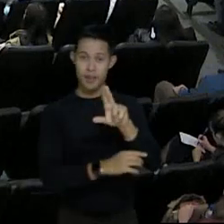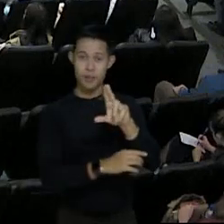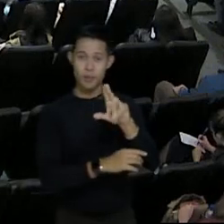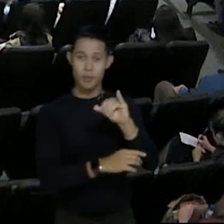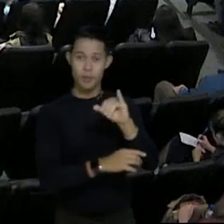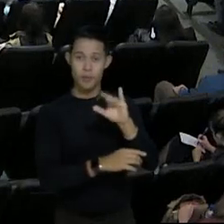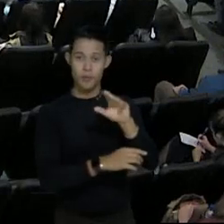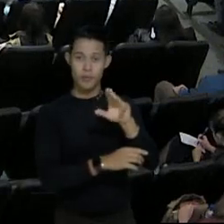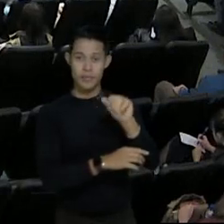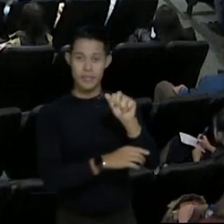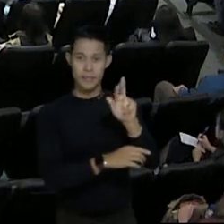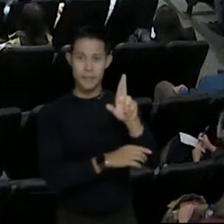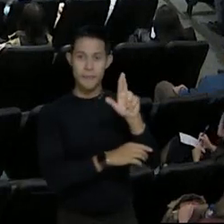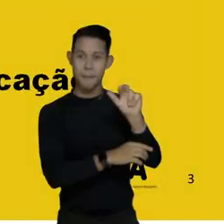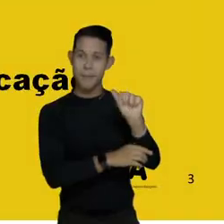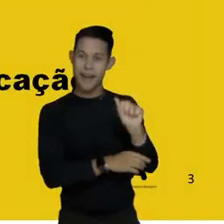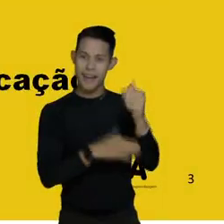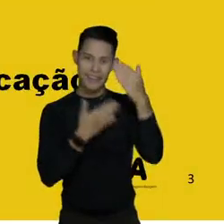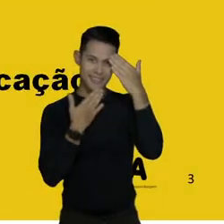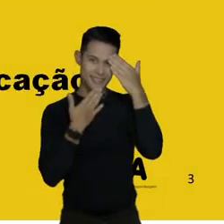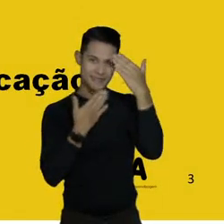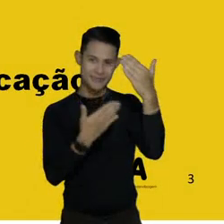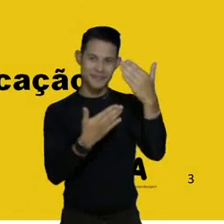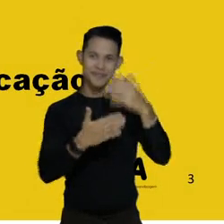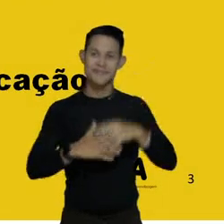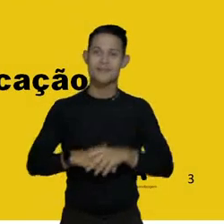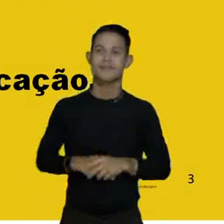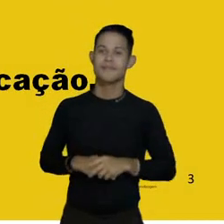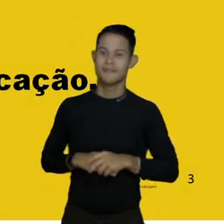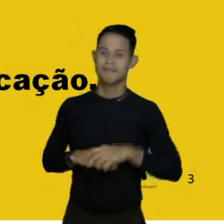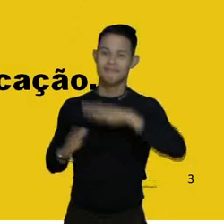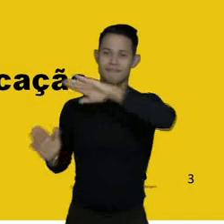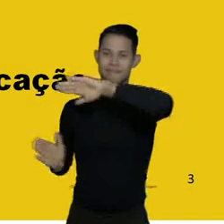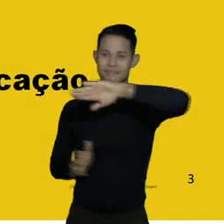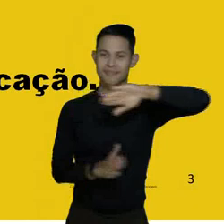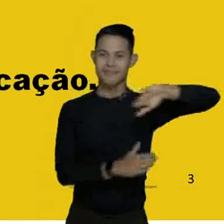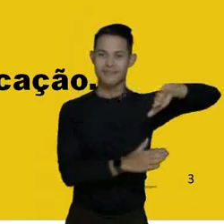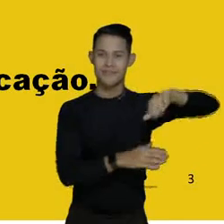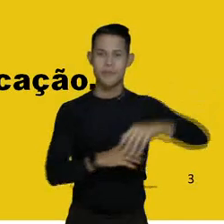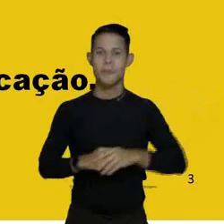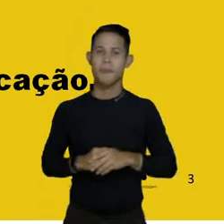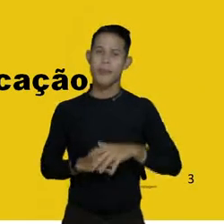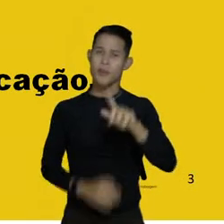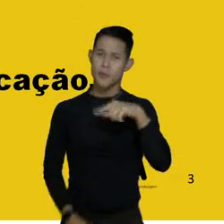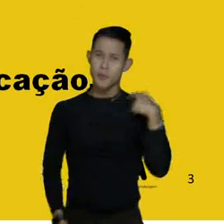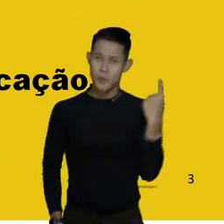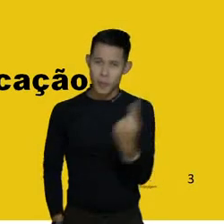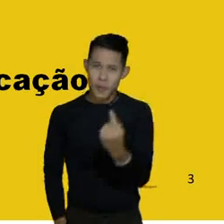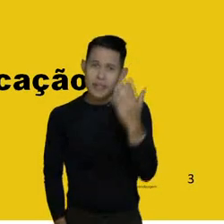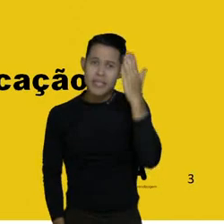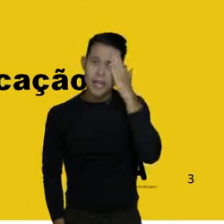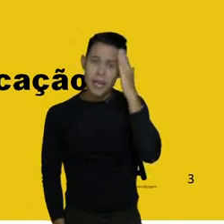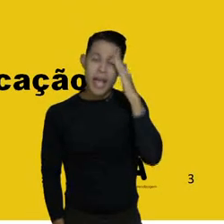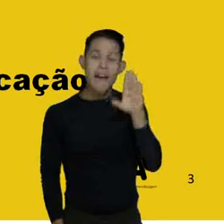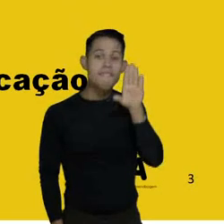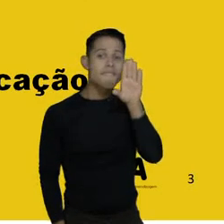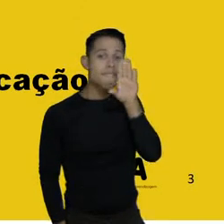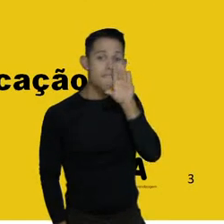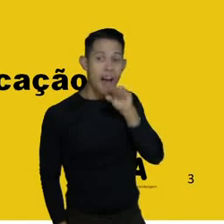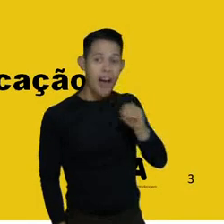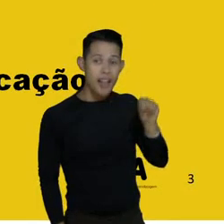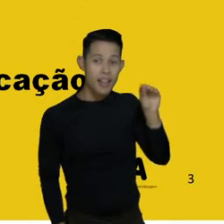Luciara então a gente sabe que a A fala é uma capacidade inata então a gente recebe desde